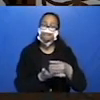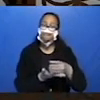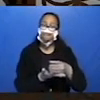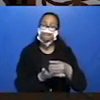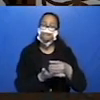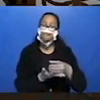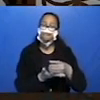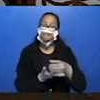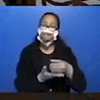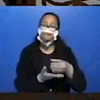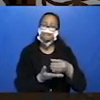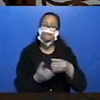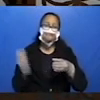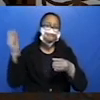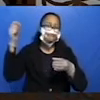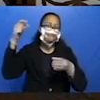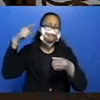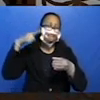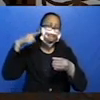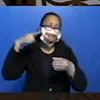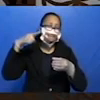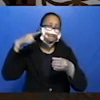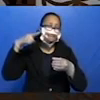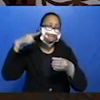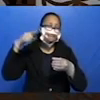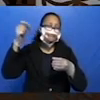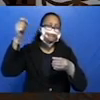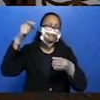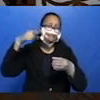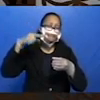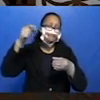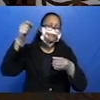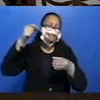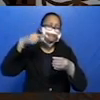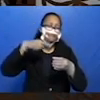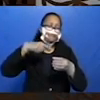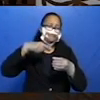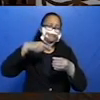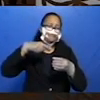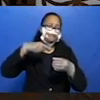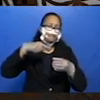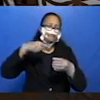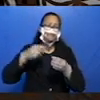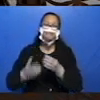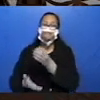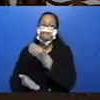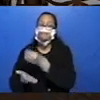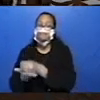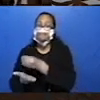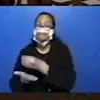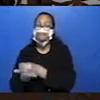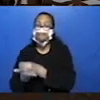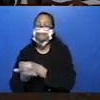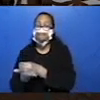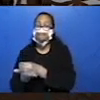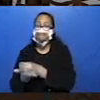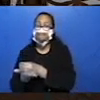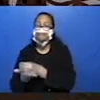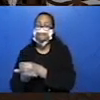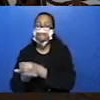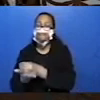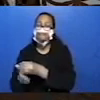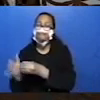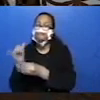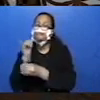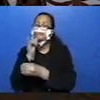num ambiente que pega sol o dia inteiro. O copo número 2, nós vamos colocar, por